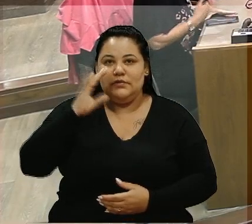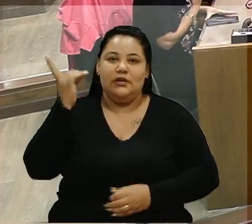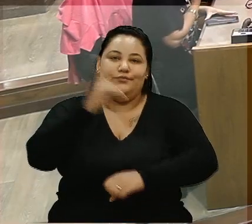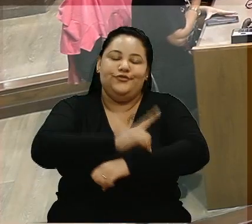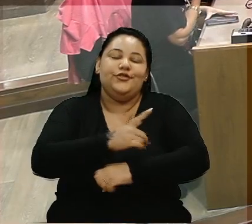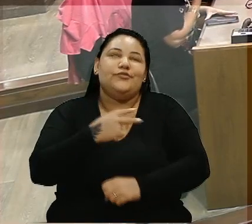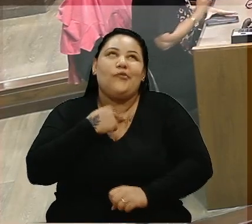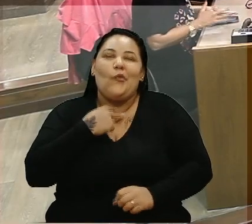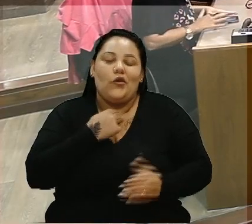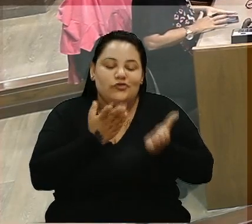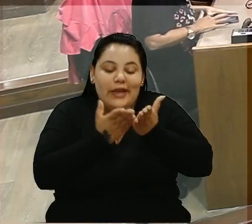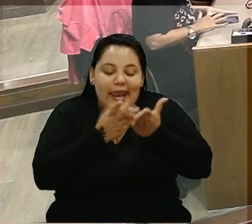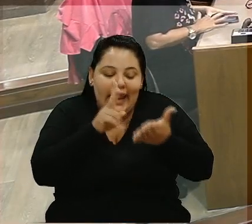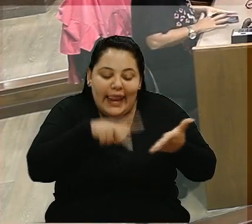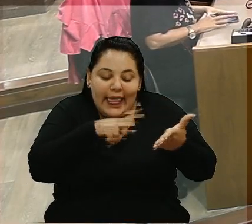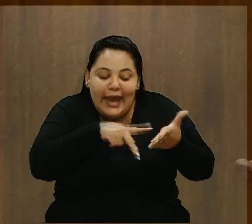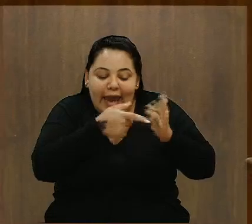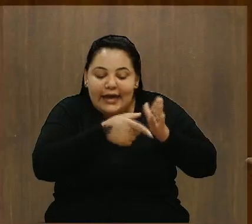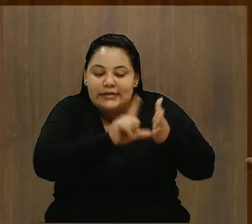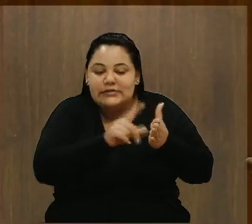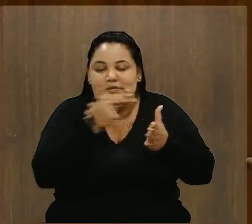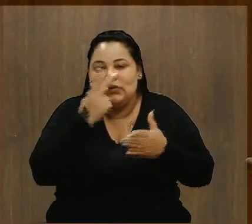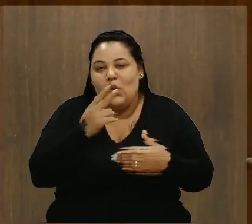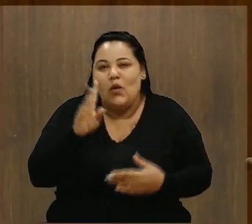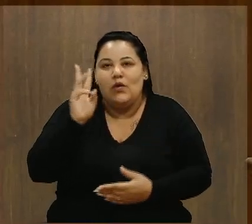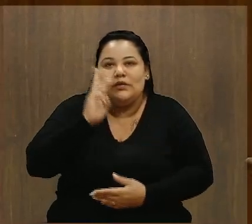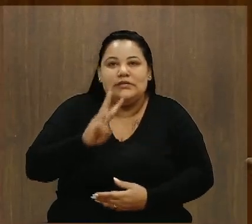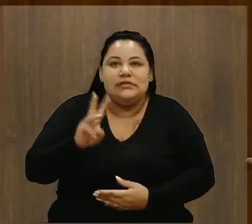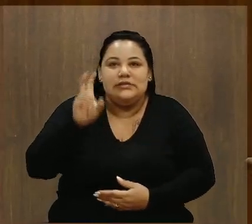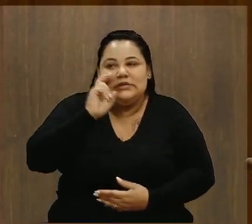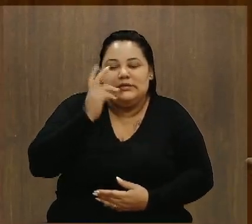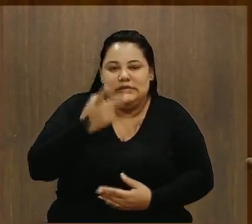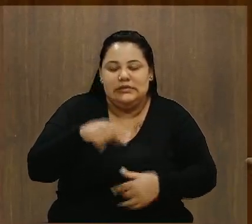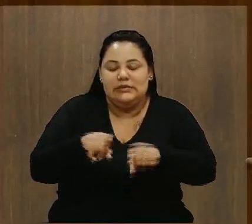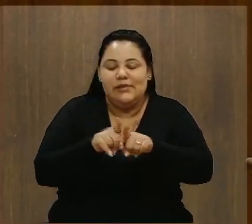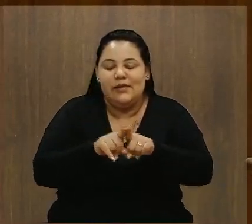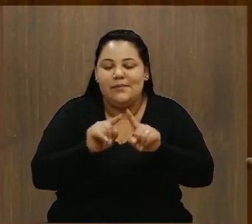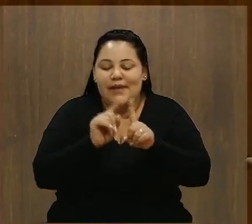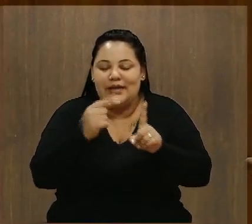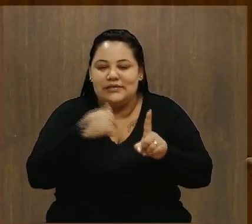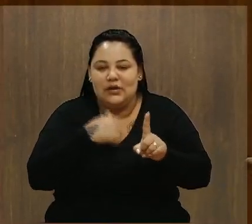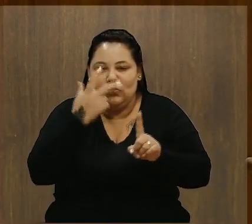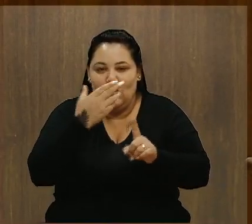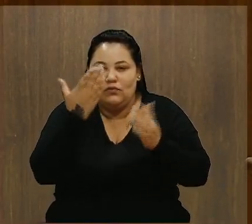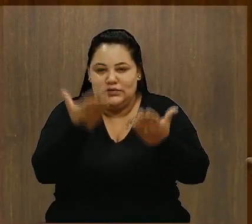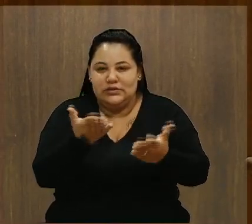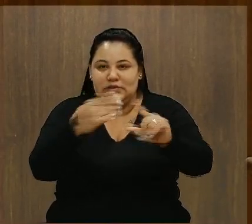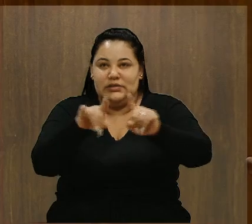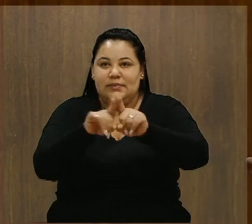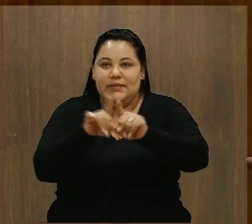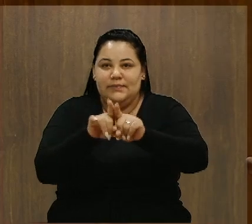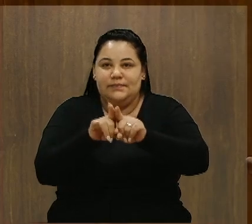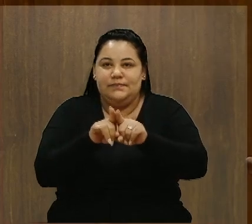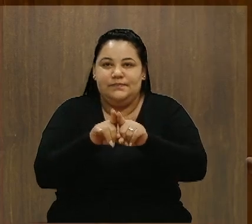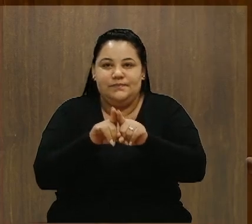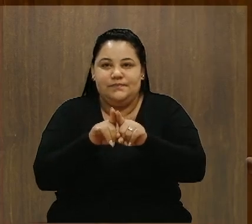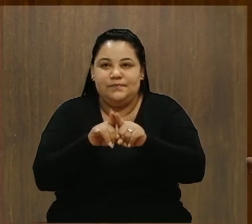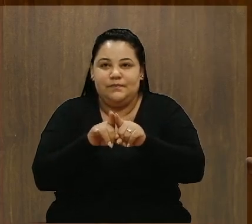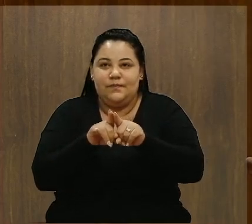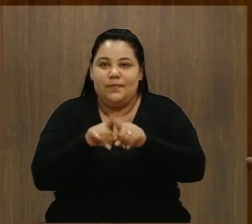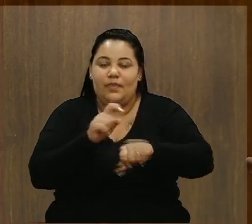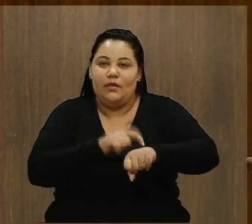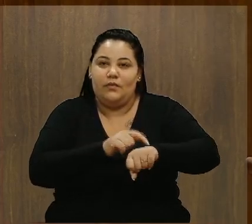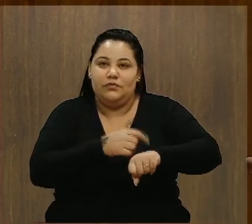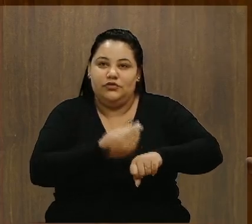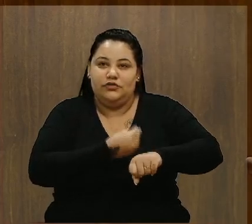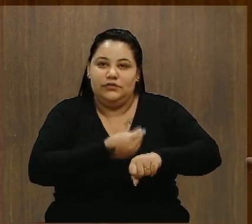né? Consegue se preparar como se prepara para terça e para quinta-feira. Mas eu, como a senhora, tenho um tempo significativo de vida pública, e eu